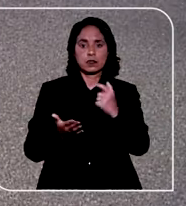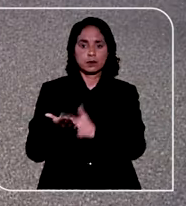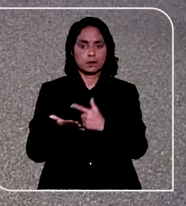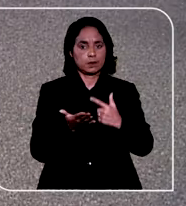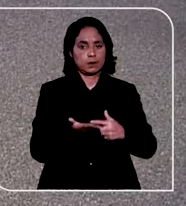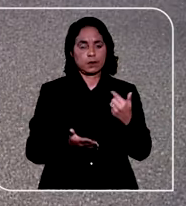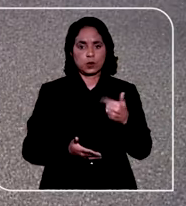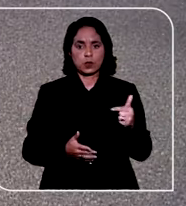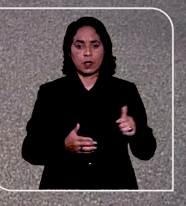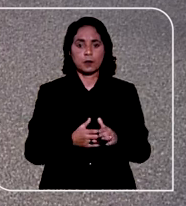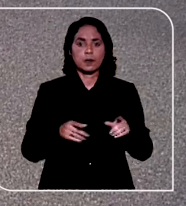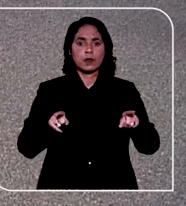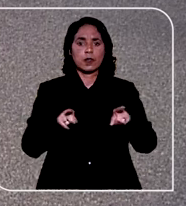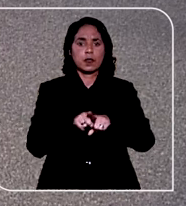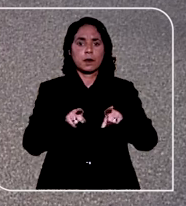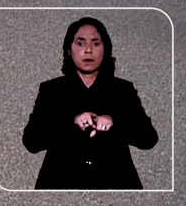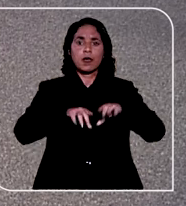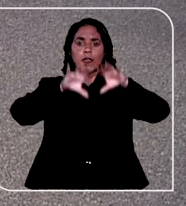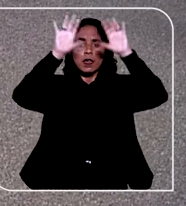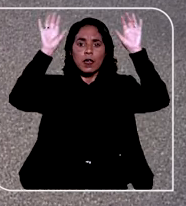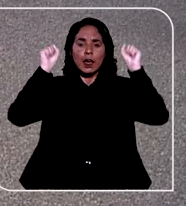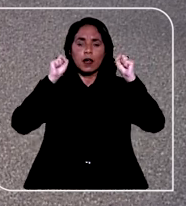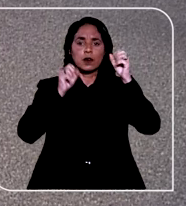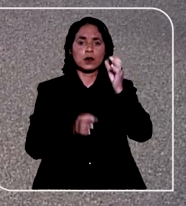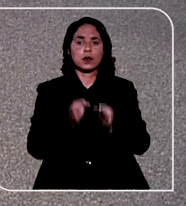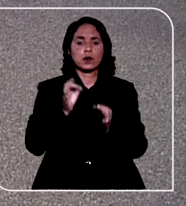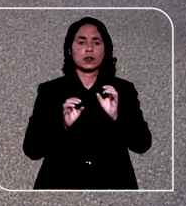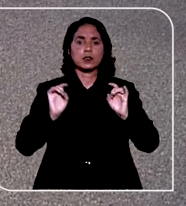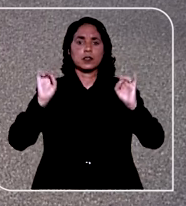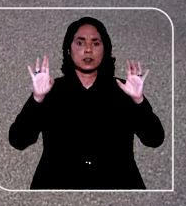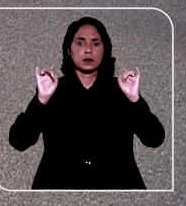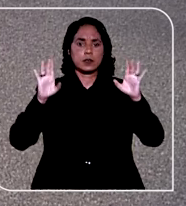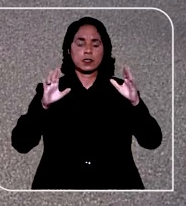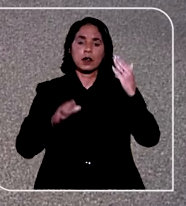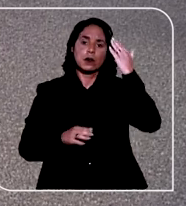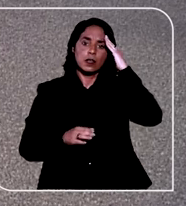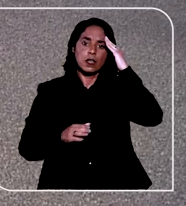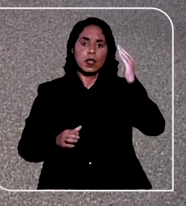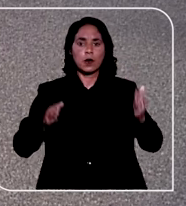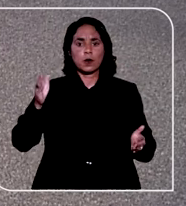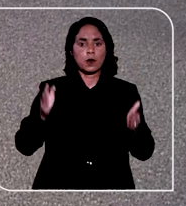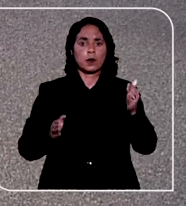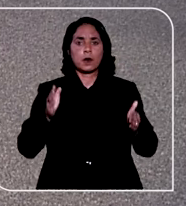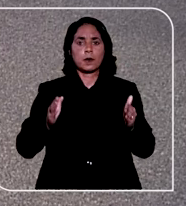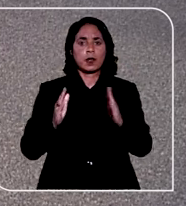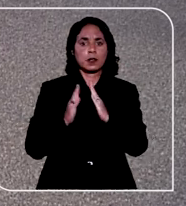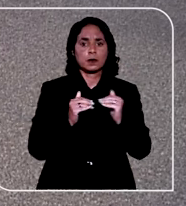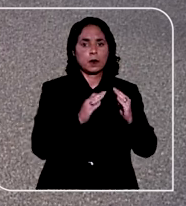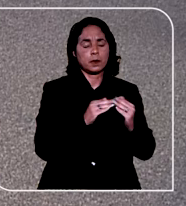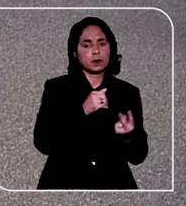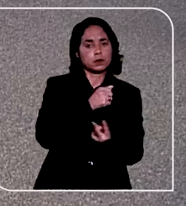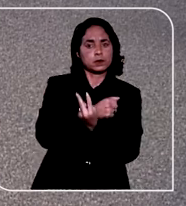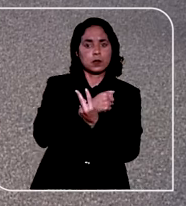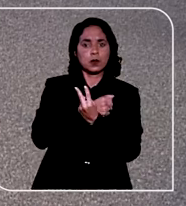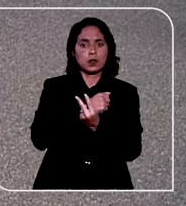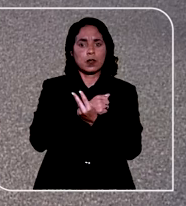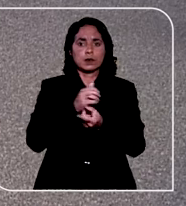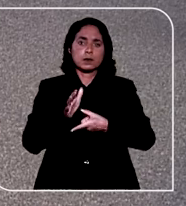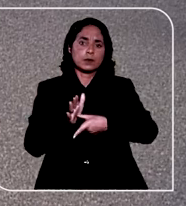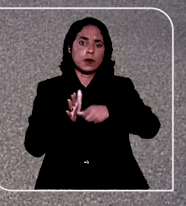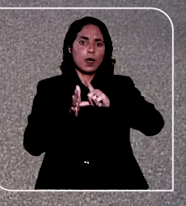e a corte especial entendeu que prazo para pedido principal após efetivação da tutela cautelar